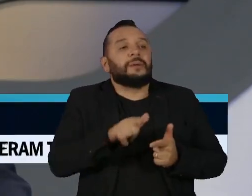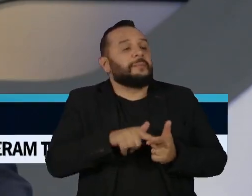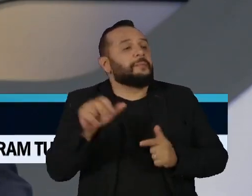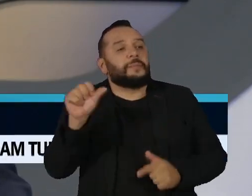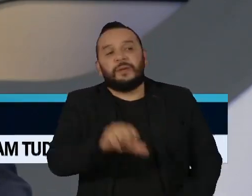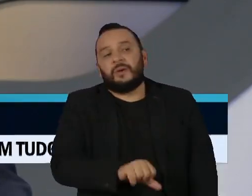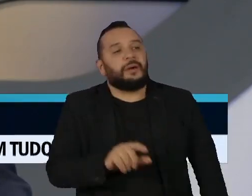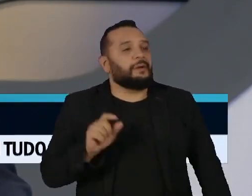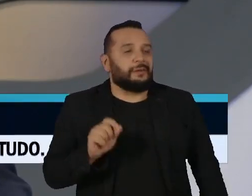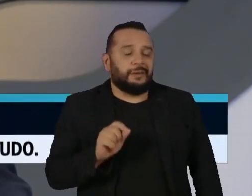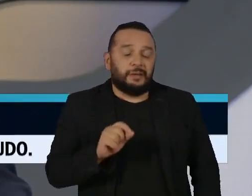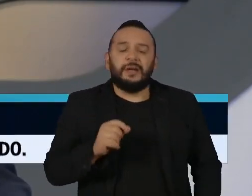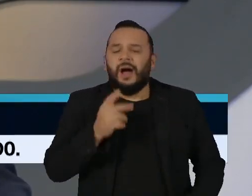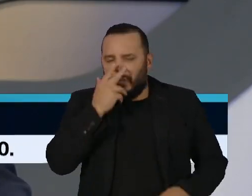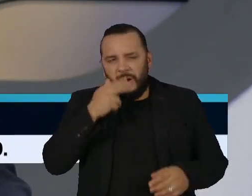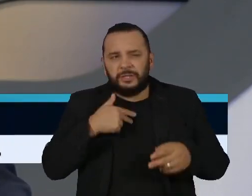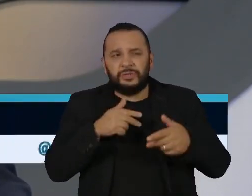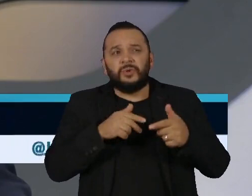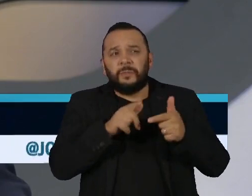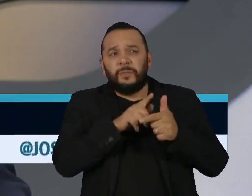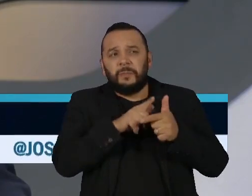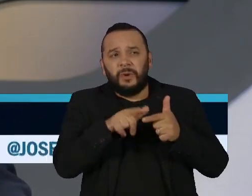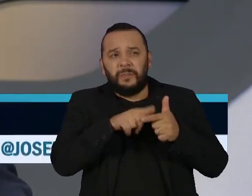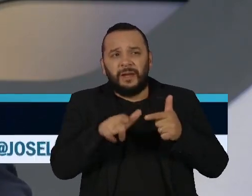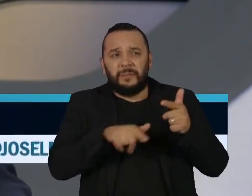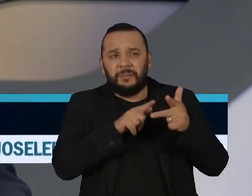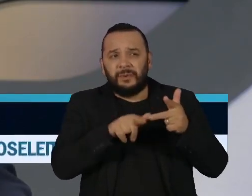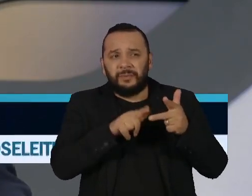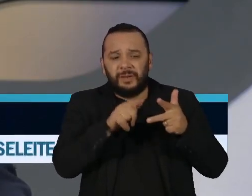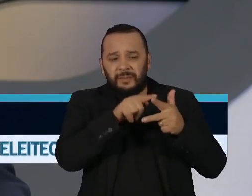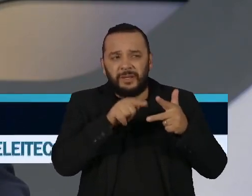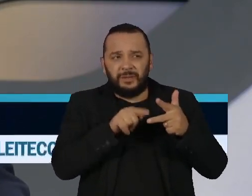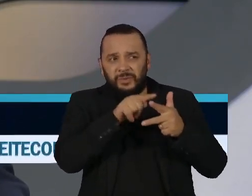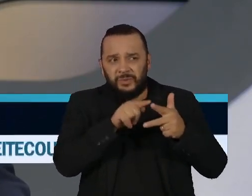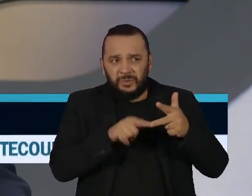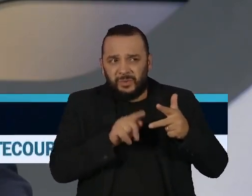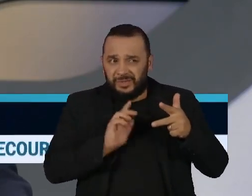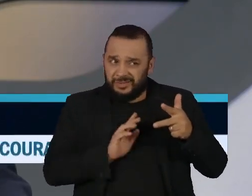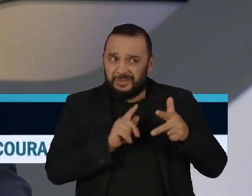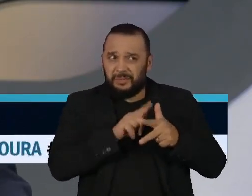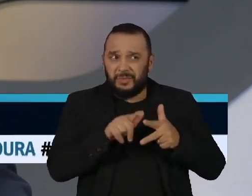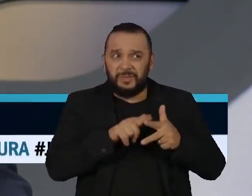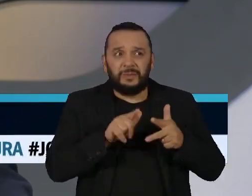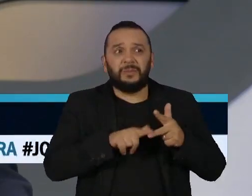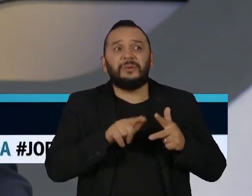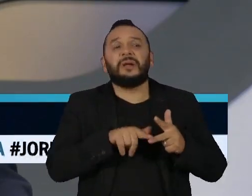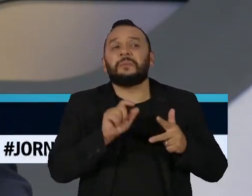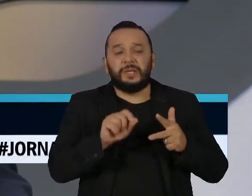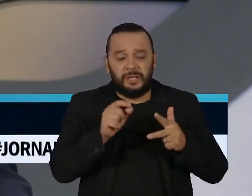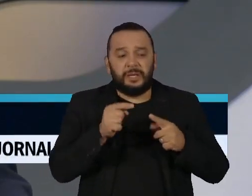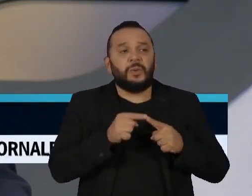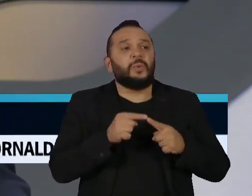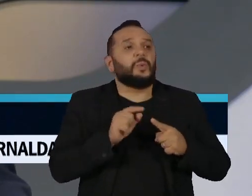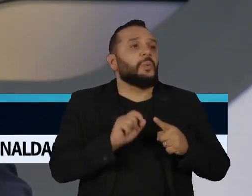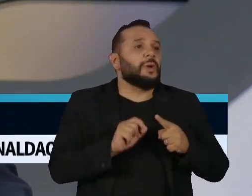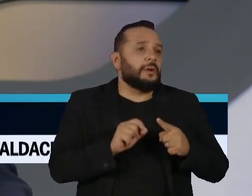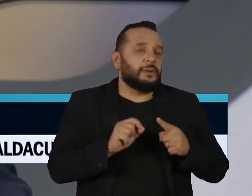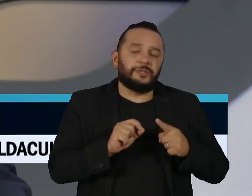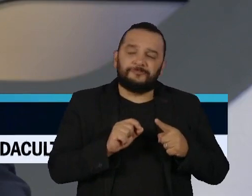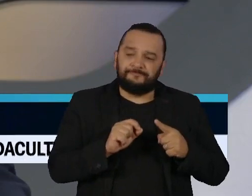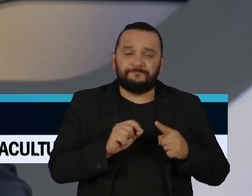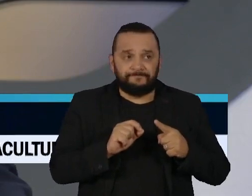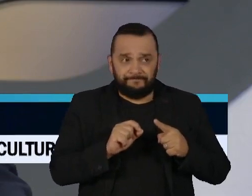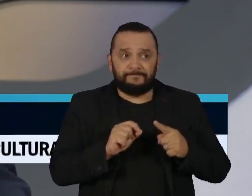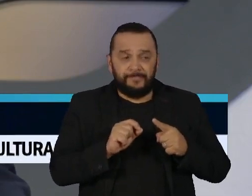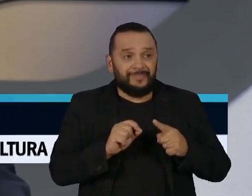dois problemas que eu vejo como significativos. Um foi muito bem apontado, que é do excesso